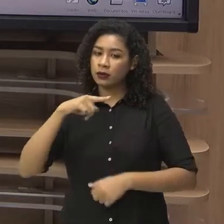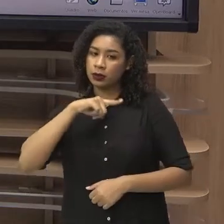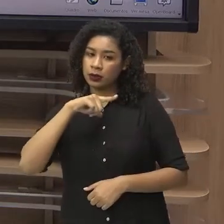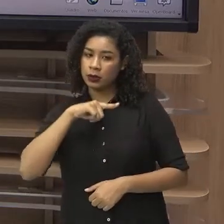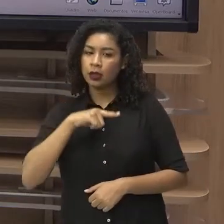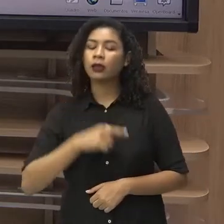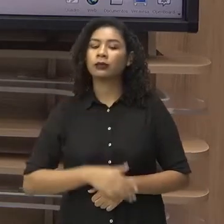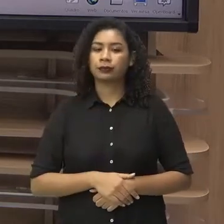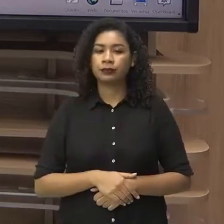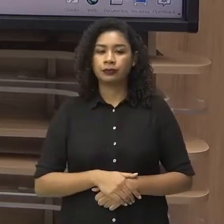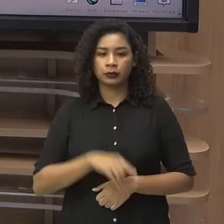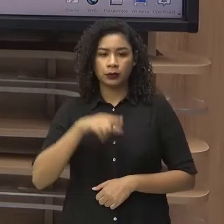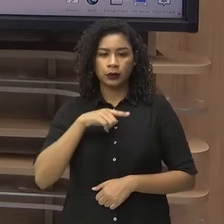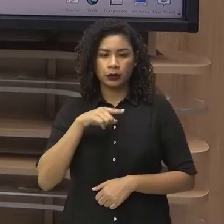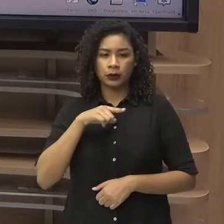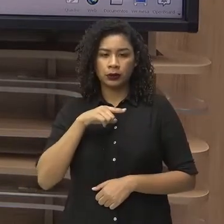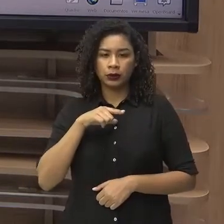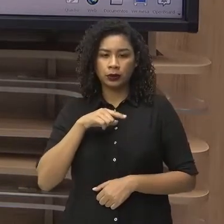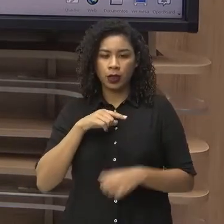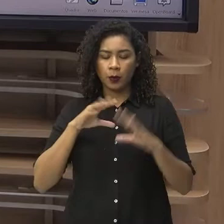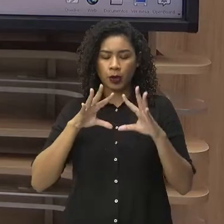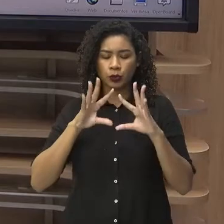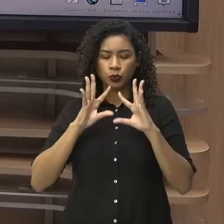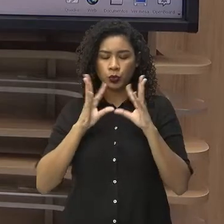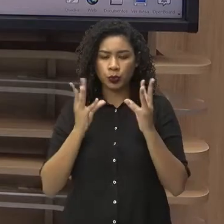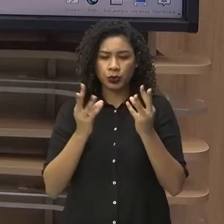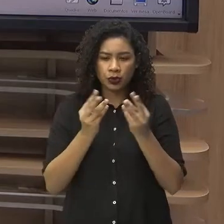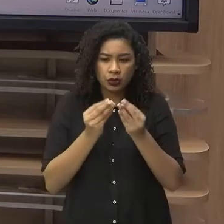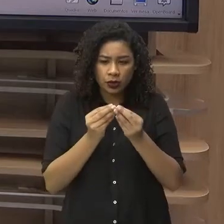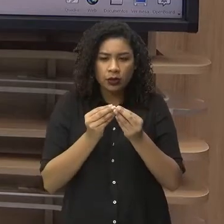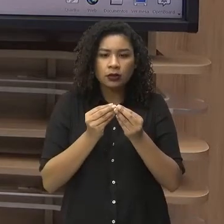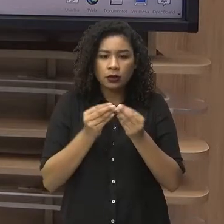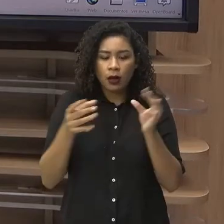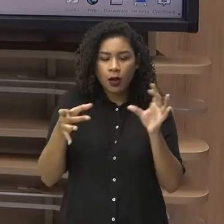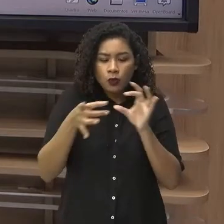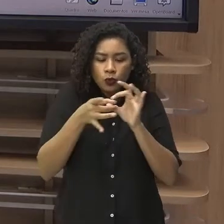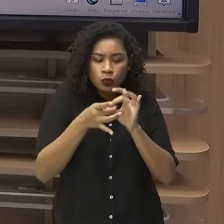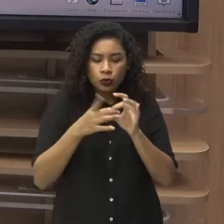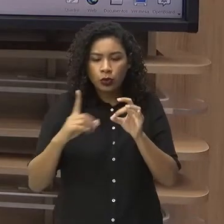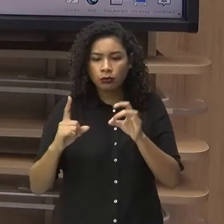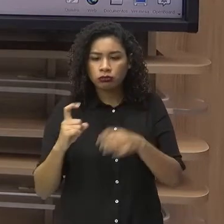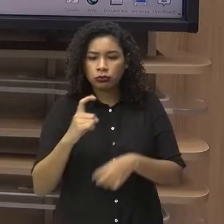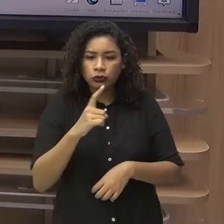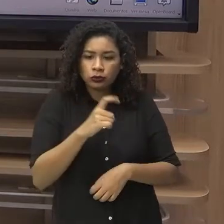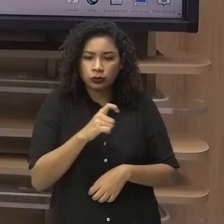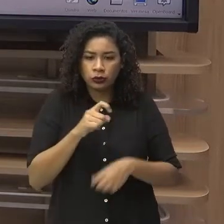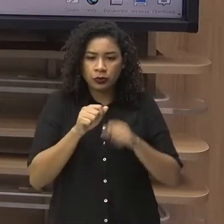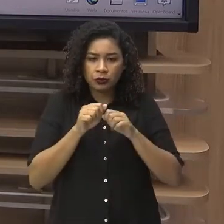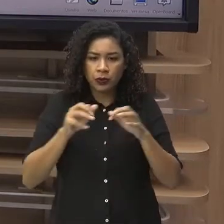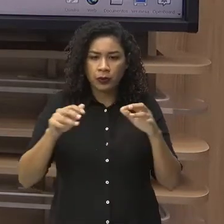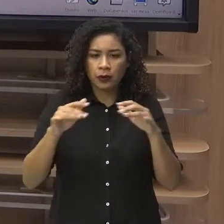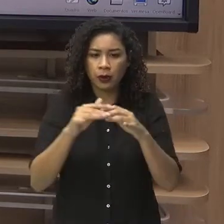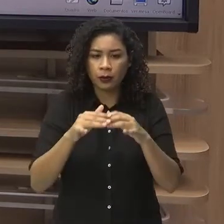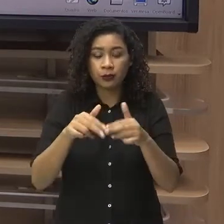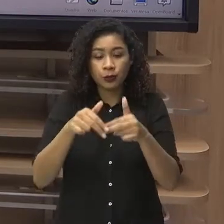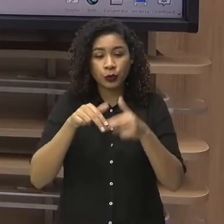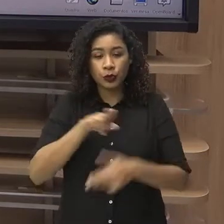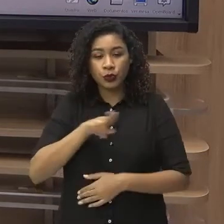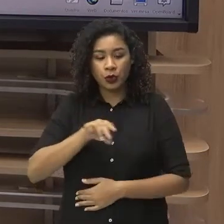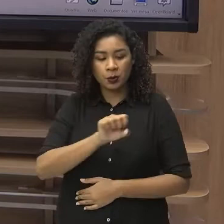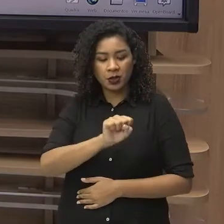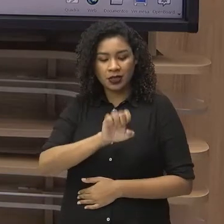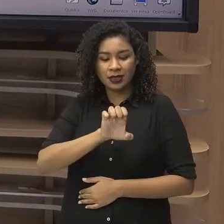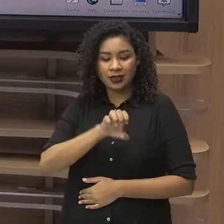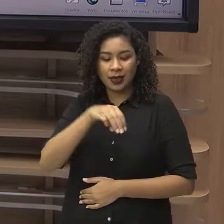vai se unir ao espermatozoide. E essa união dessa substância com o espermatozoide é o que é conhecido como sêmen, né, para